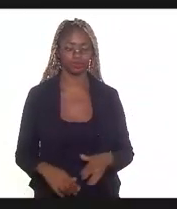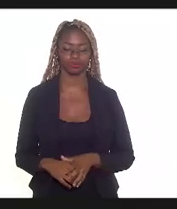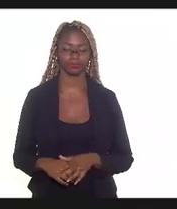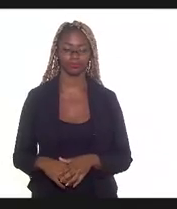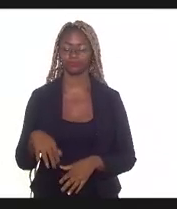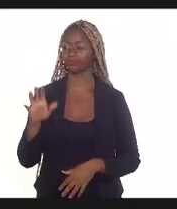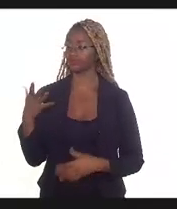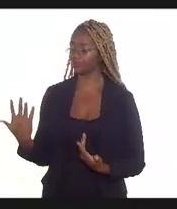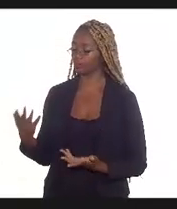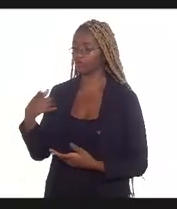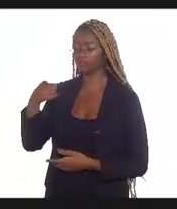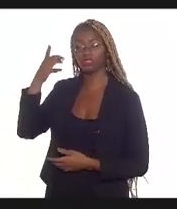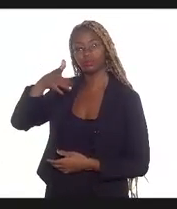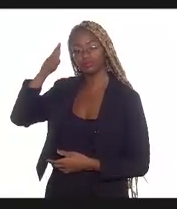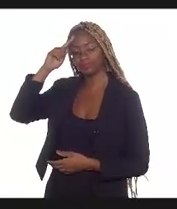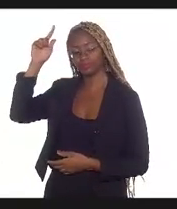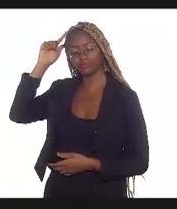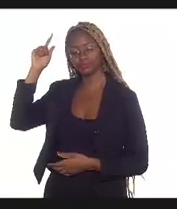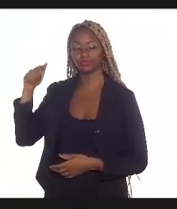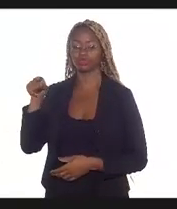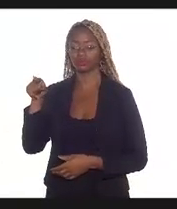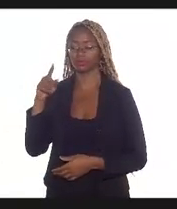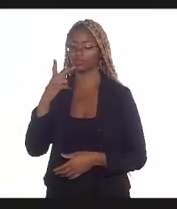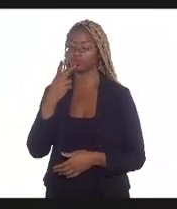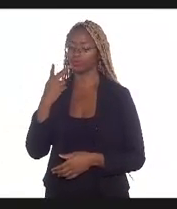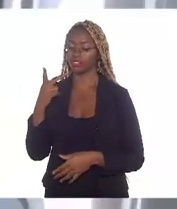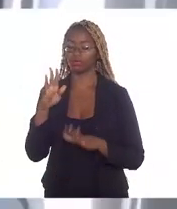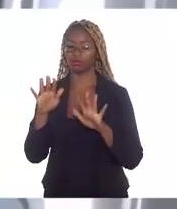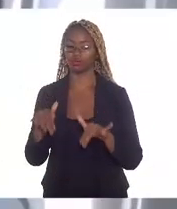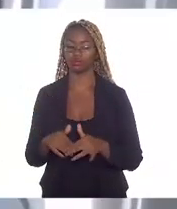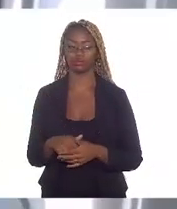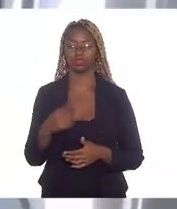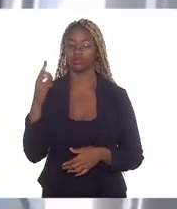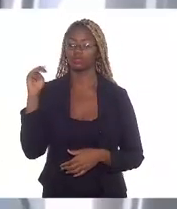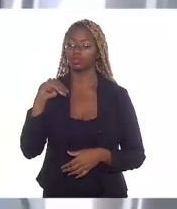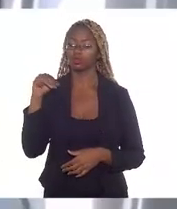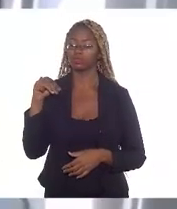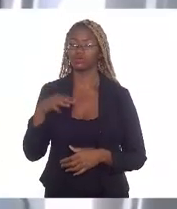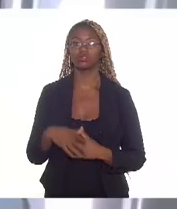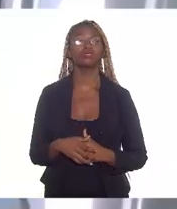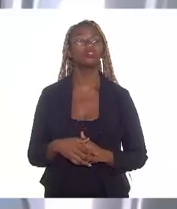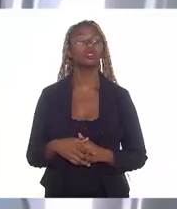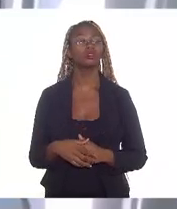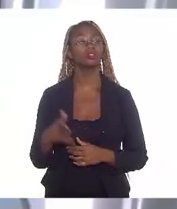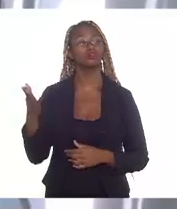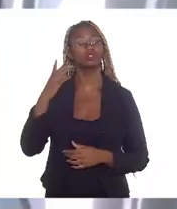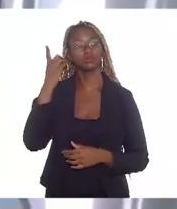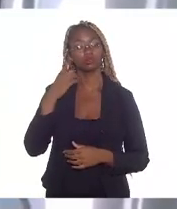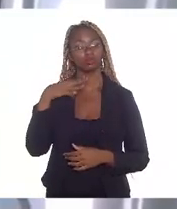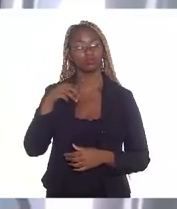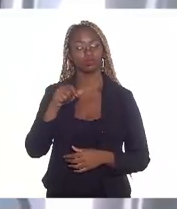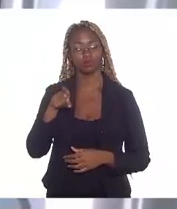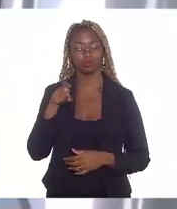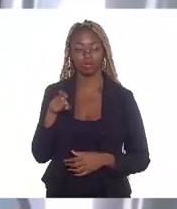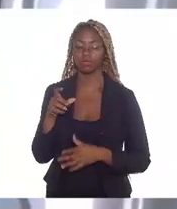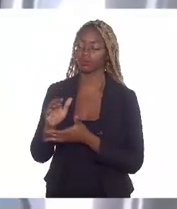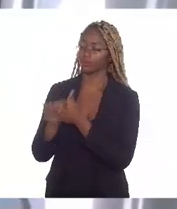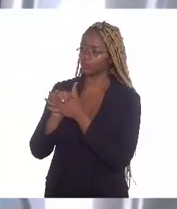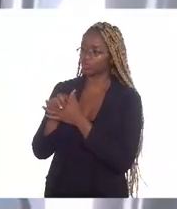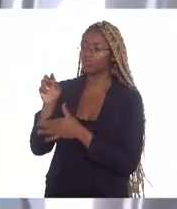Paulo? Não, encerrar a pauta, então, depois dessa discussão. Um minuto. O deputado Max Lemos, primeiro, cumprimentar o projeto, é um